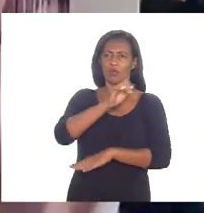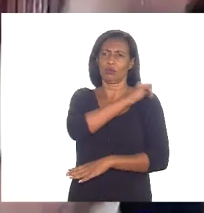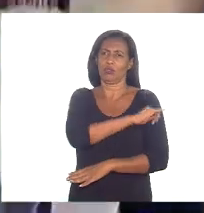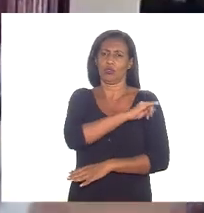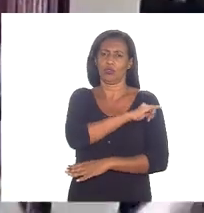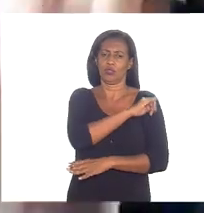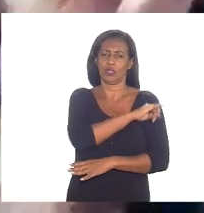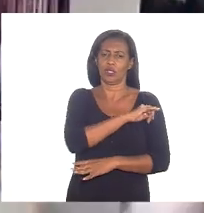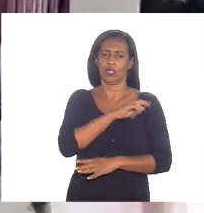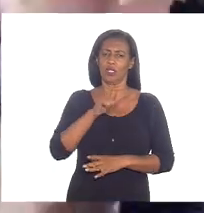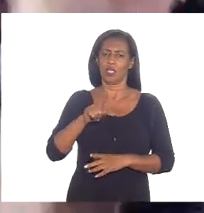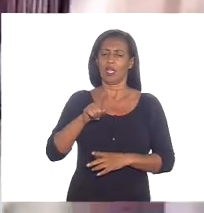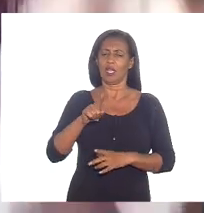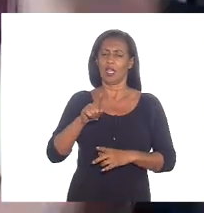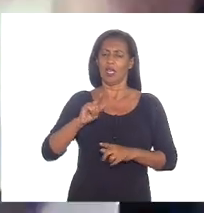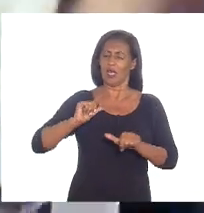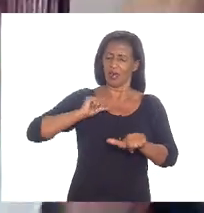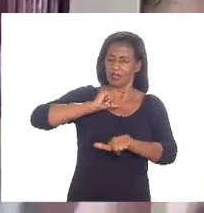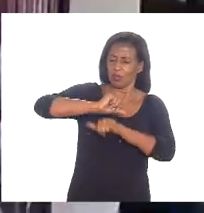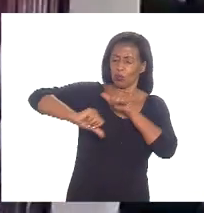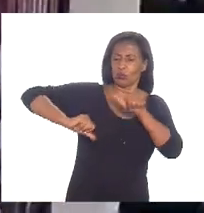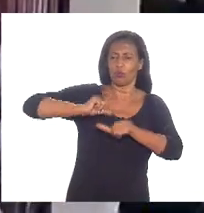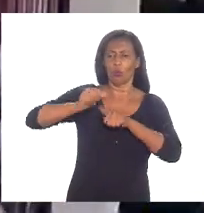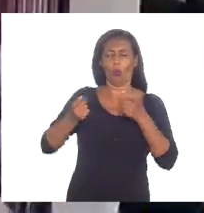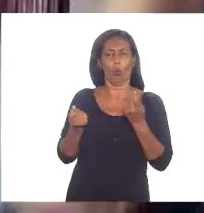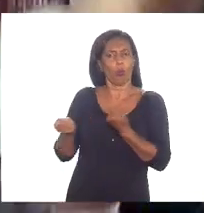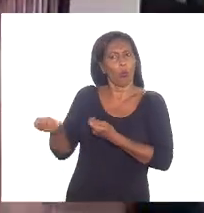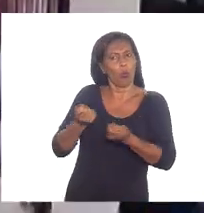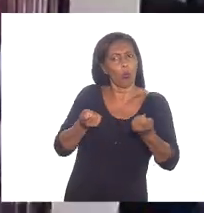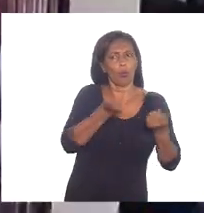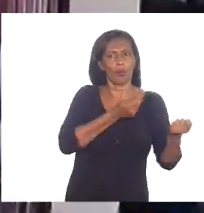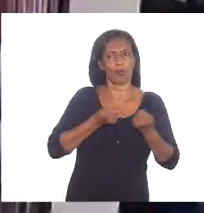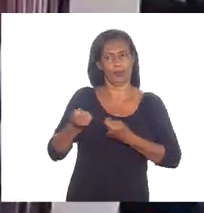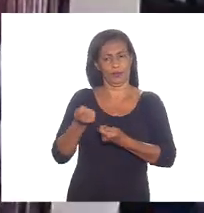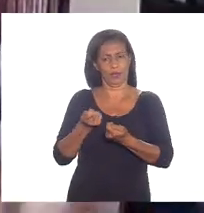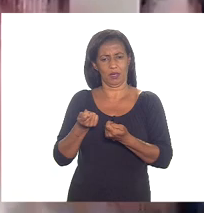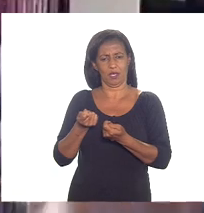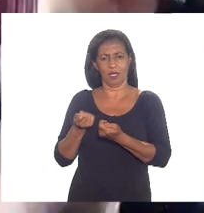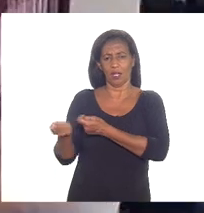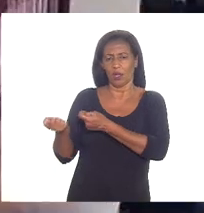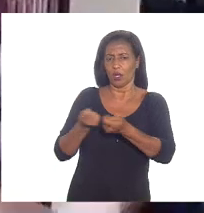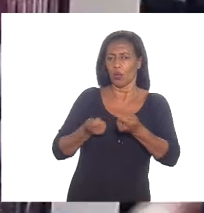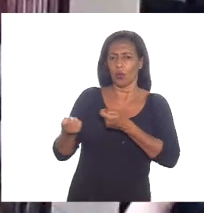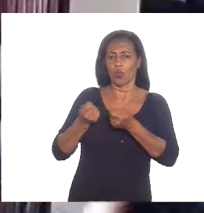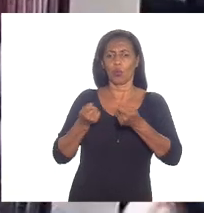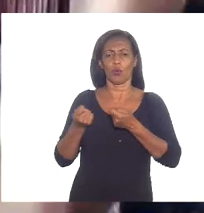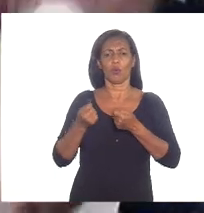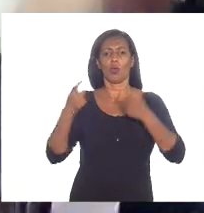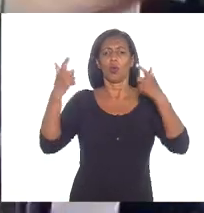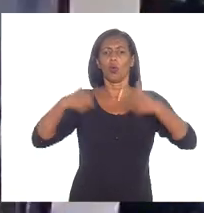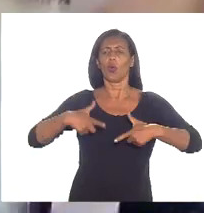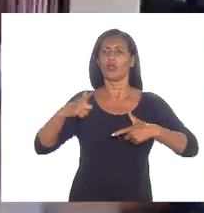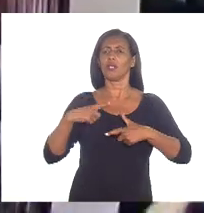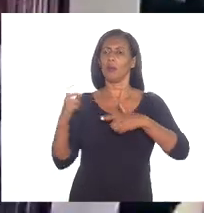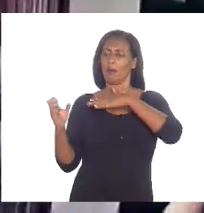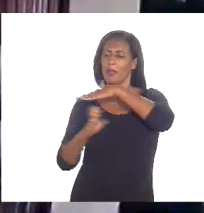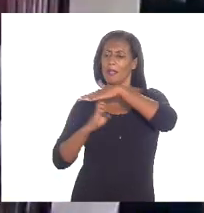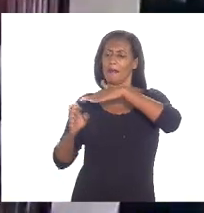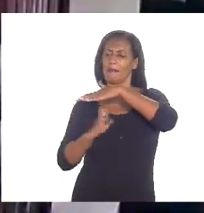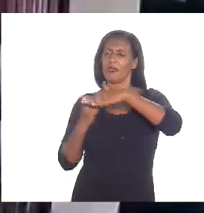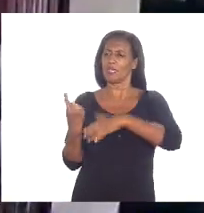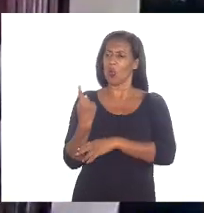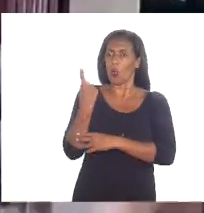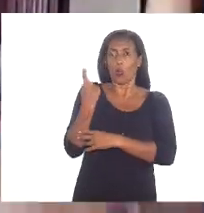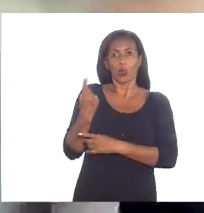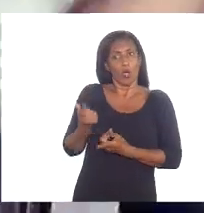Janeiro, ela passa pela sua recuperação econômica. A sua recuperação econômica, como é que nós temos a empresa única que dá